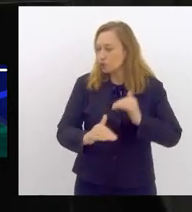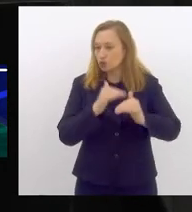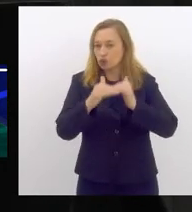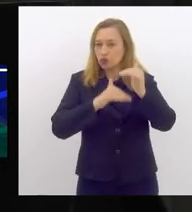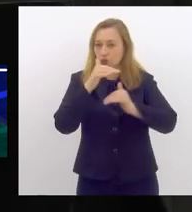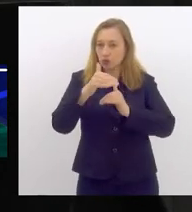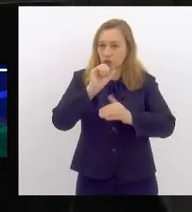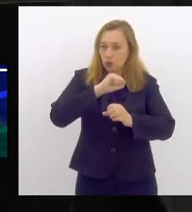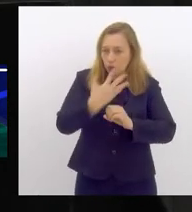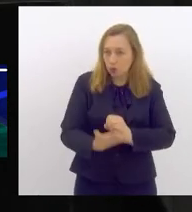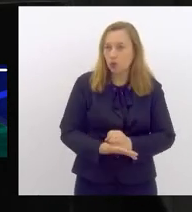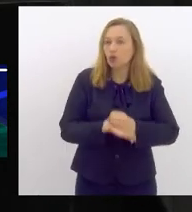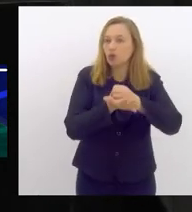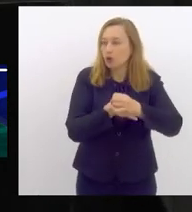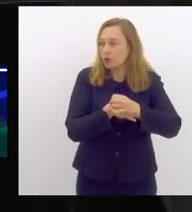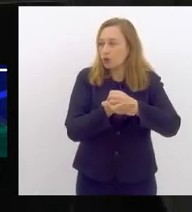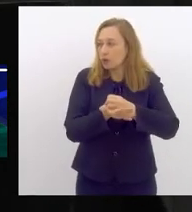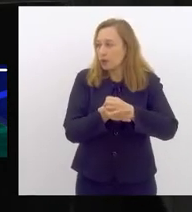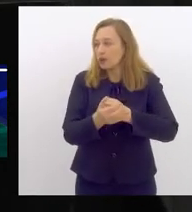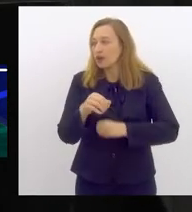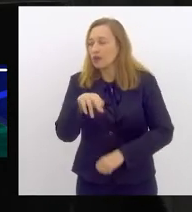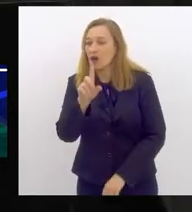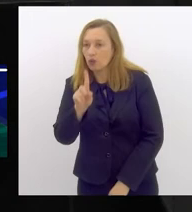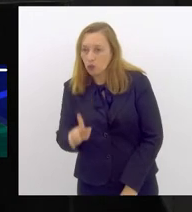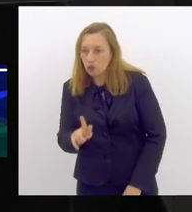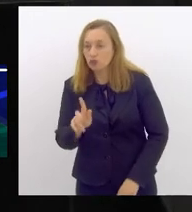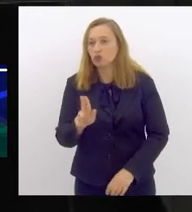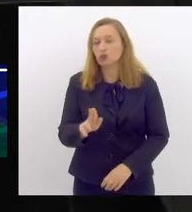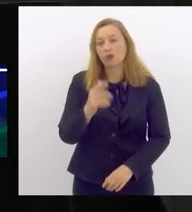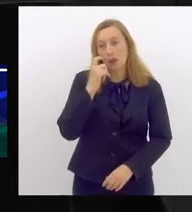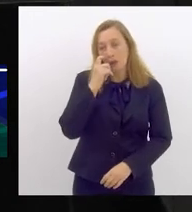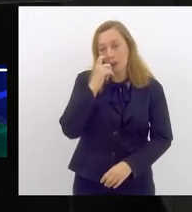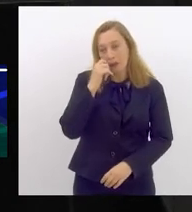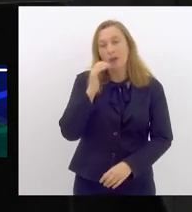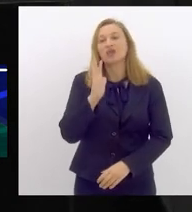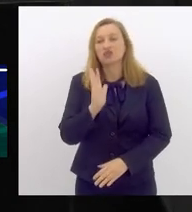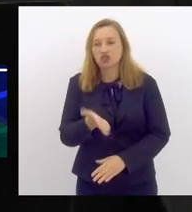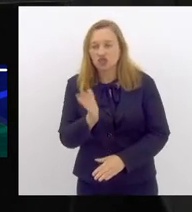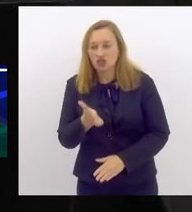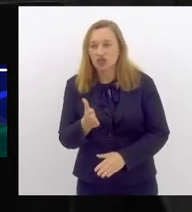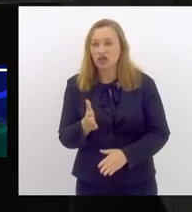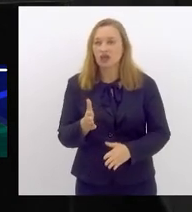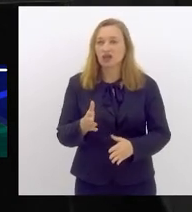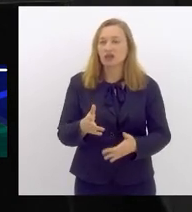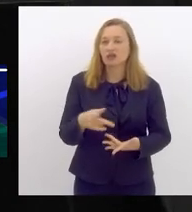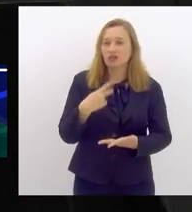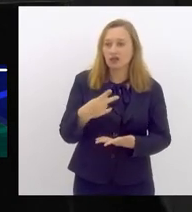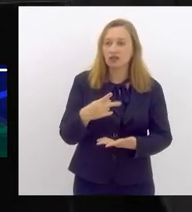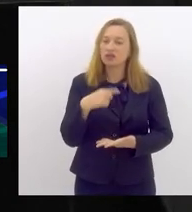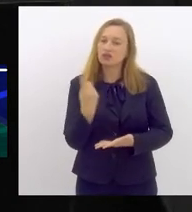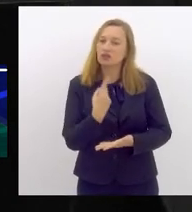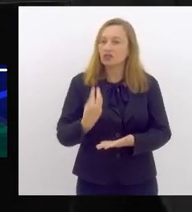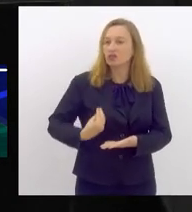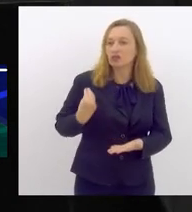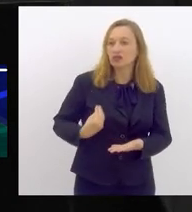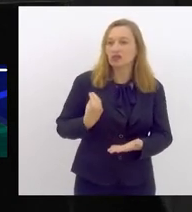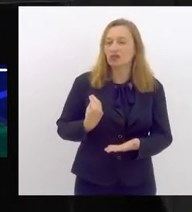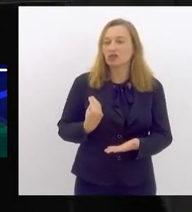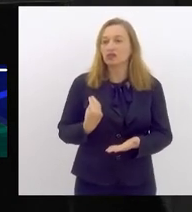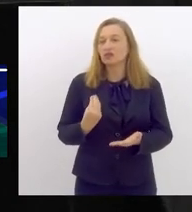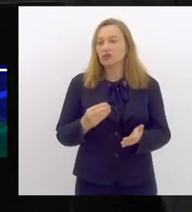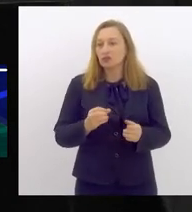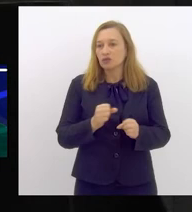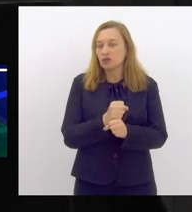desenvolvimento sustentável da ONU que já estabeleceu que estamos vivendo na década nos